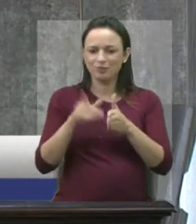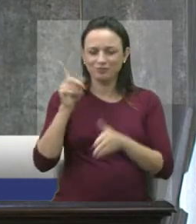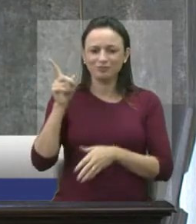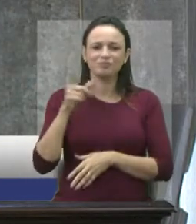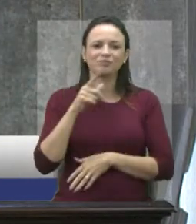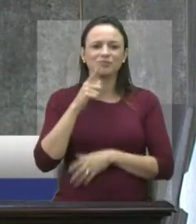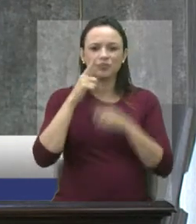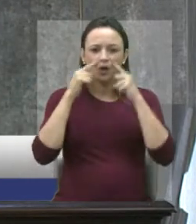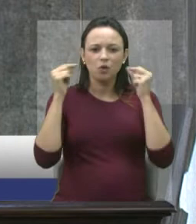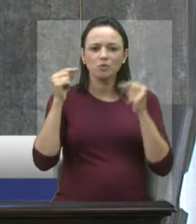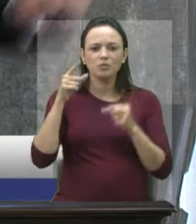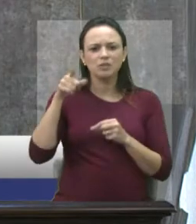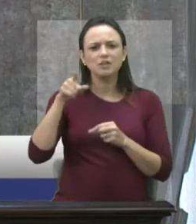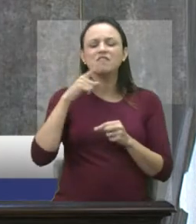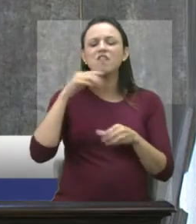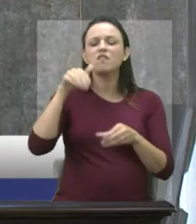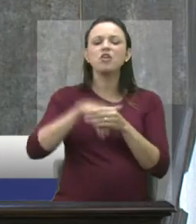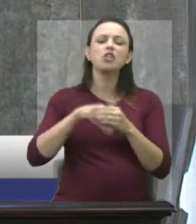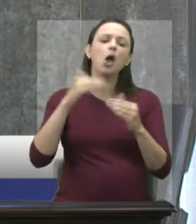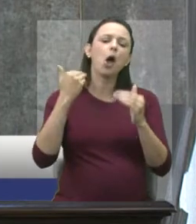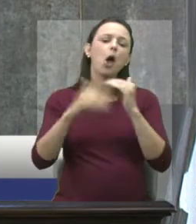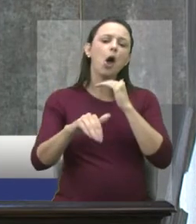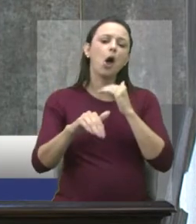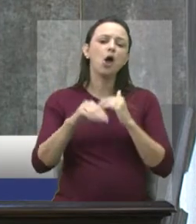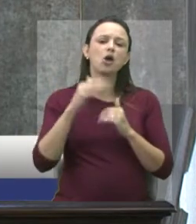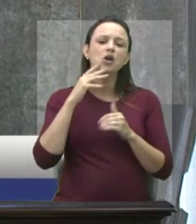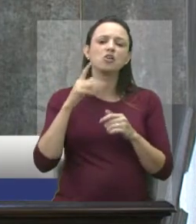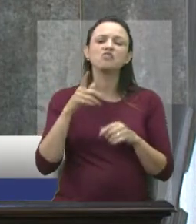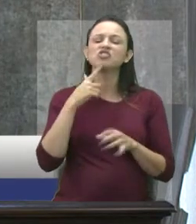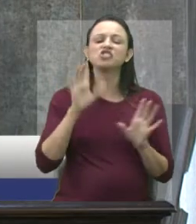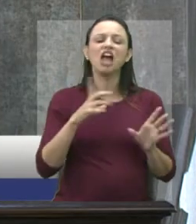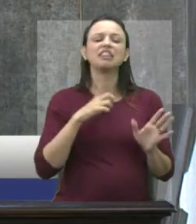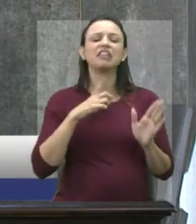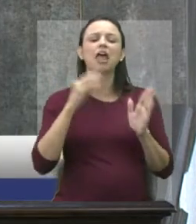reforma dos parques, falando que já estava contemplado.